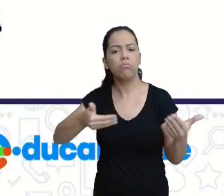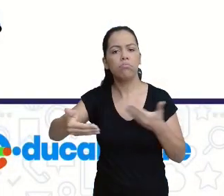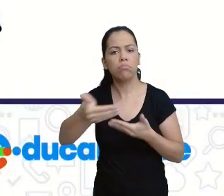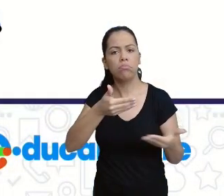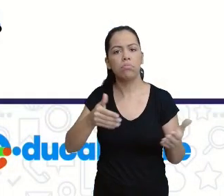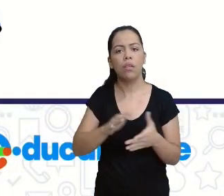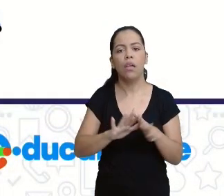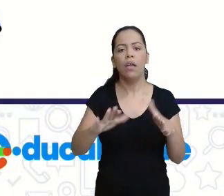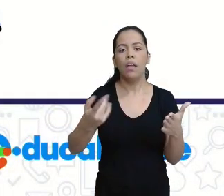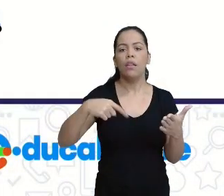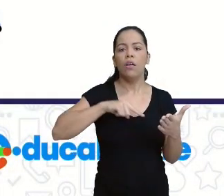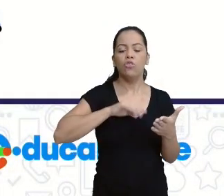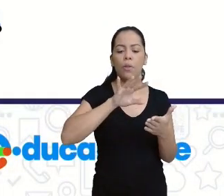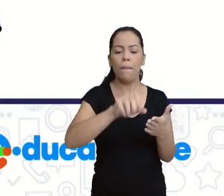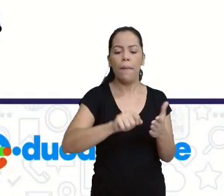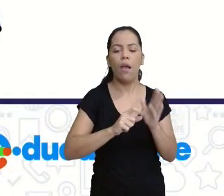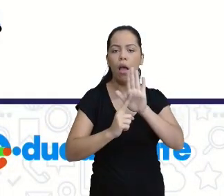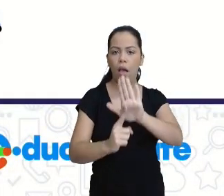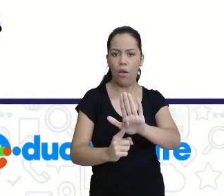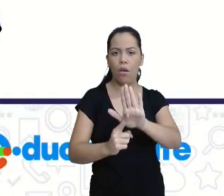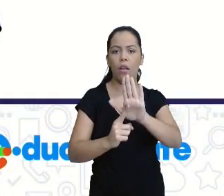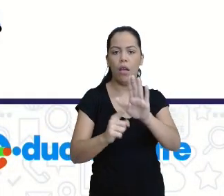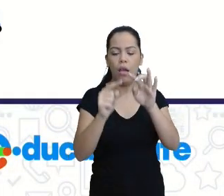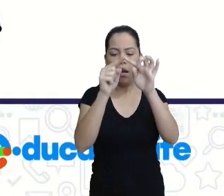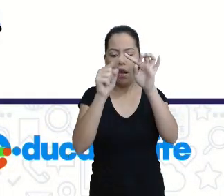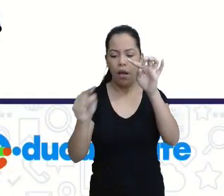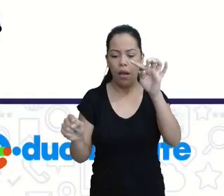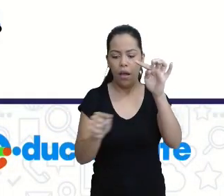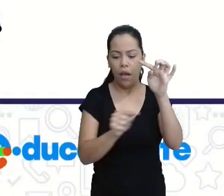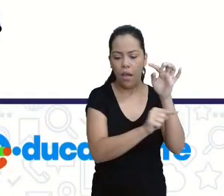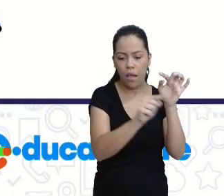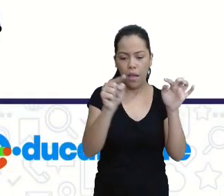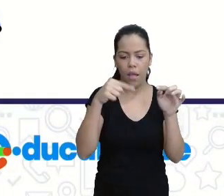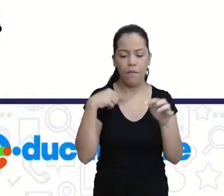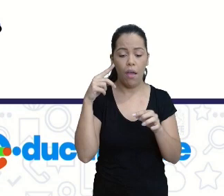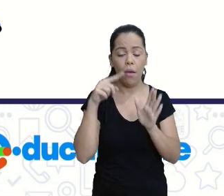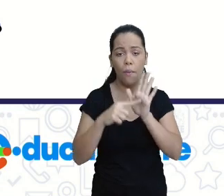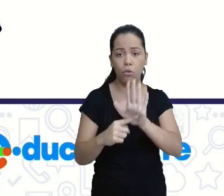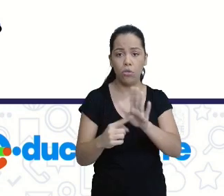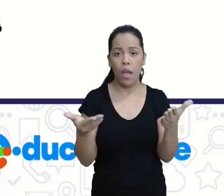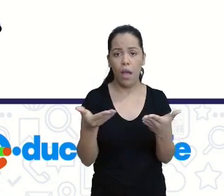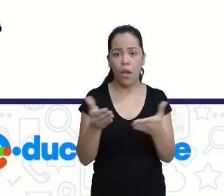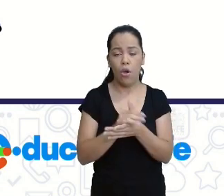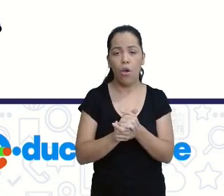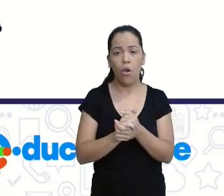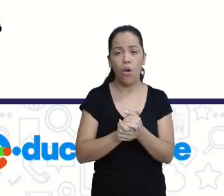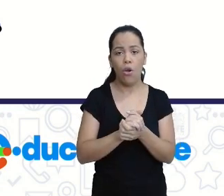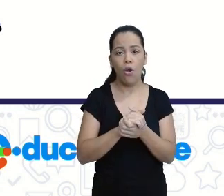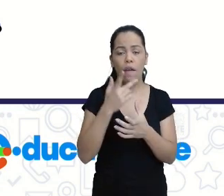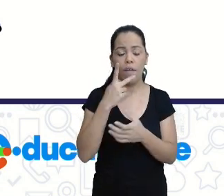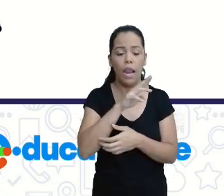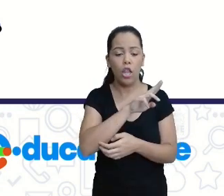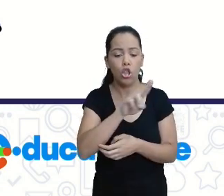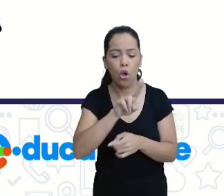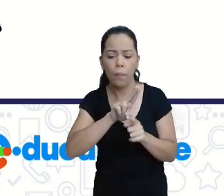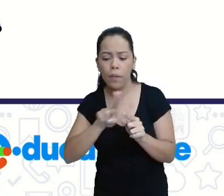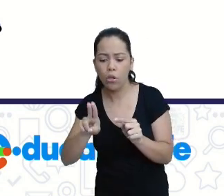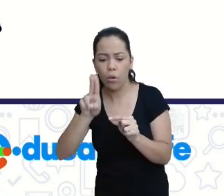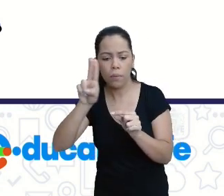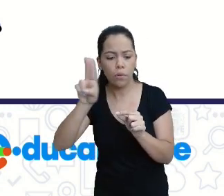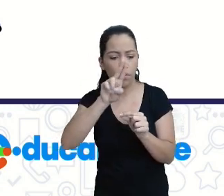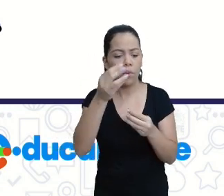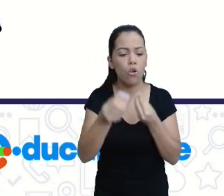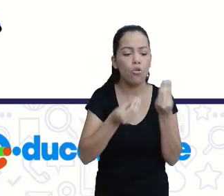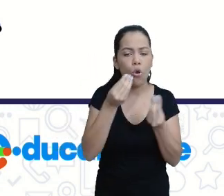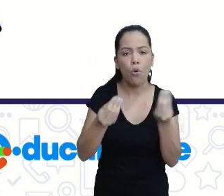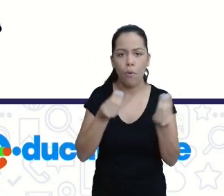retângulo e a gente vai partir, nesse início agora, de dizer os nomes dos elementos que constituem o triângulo retângulo, tá